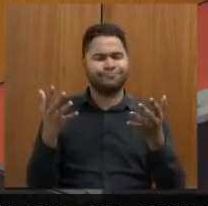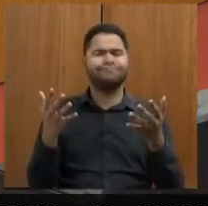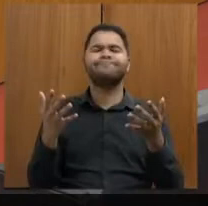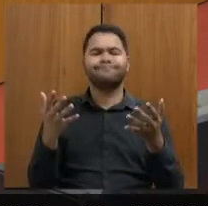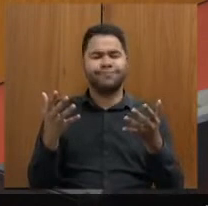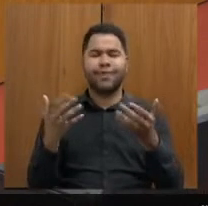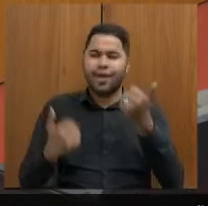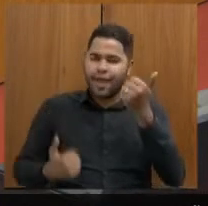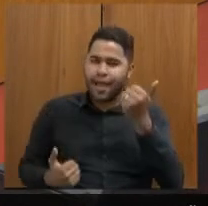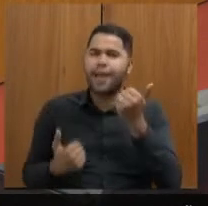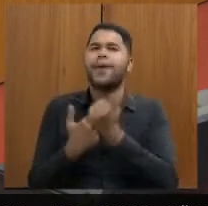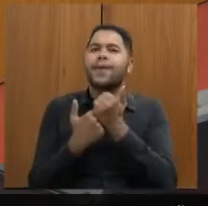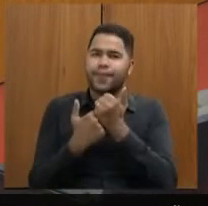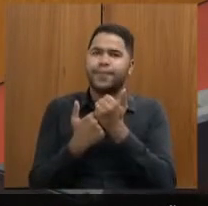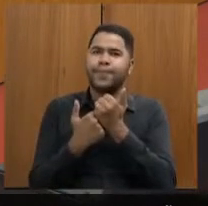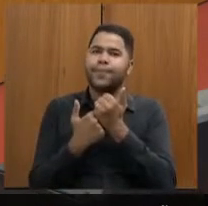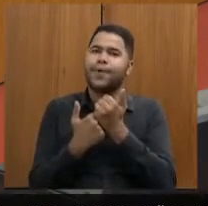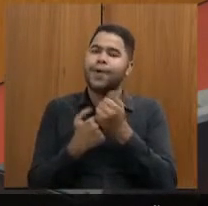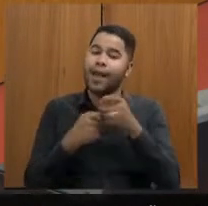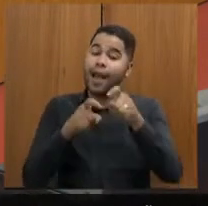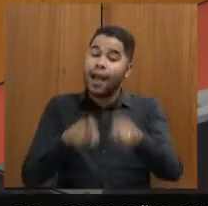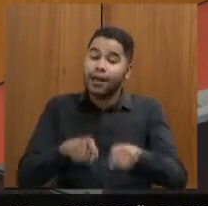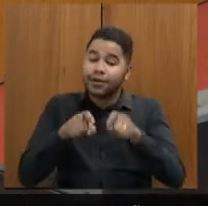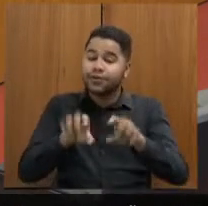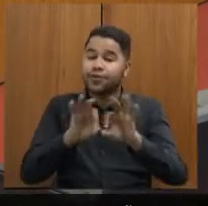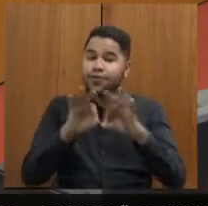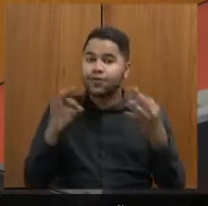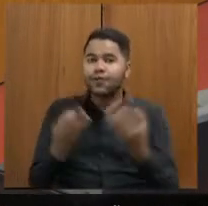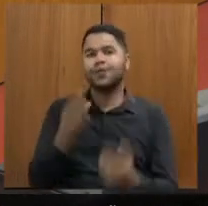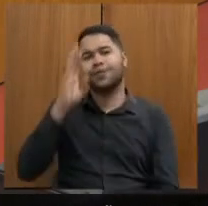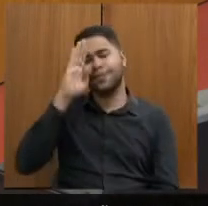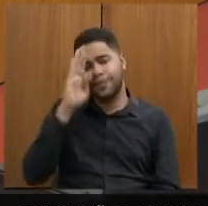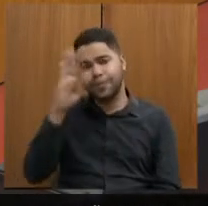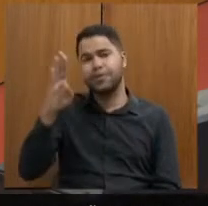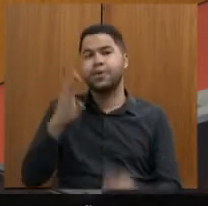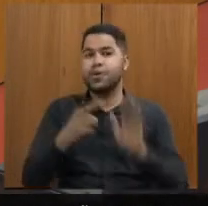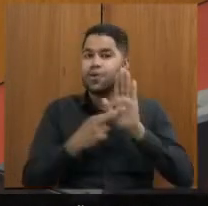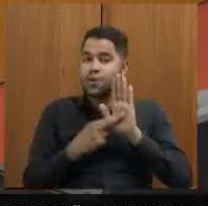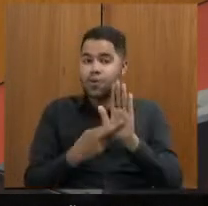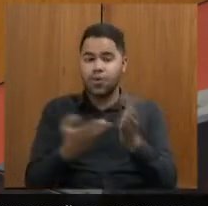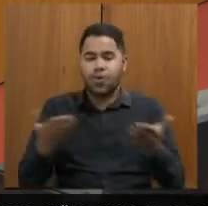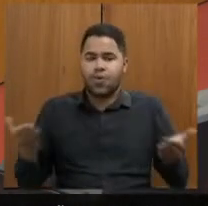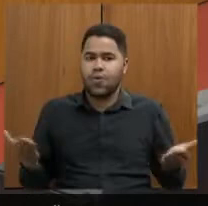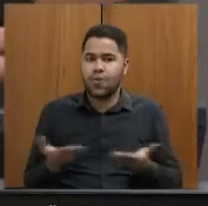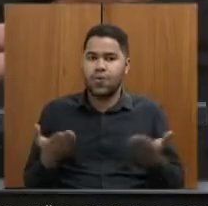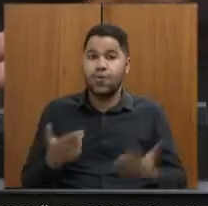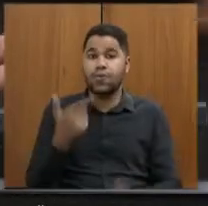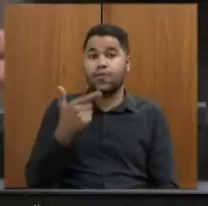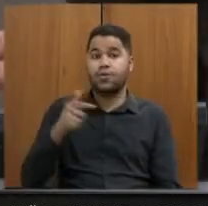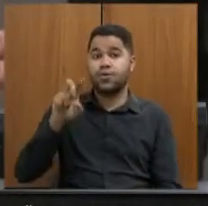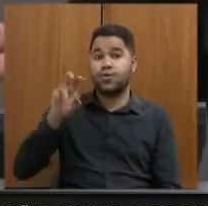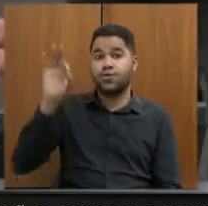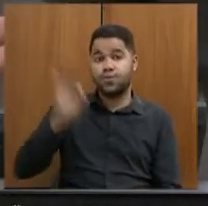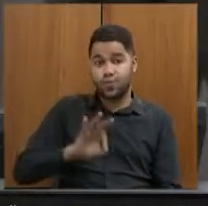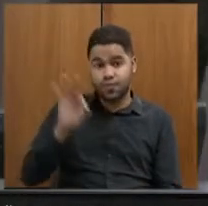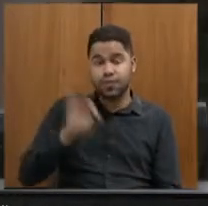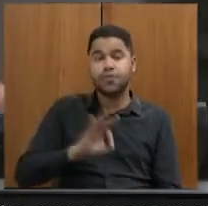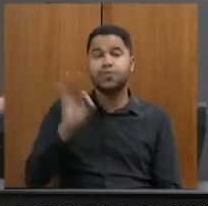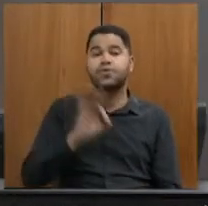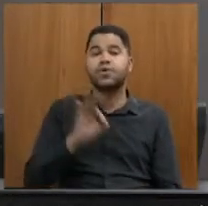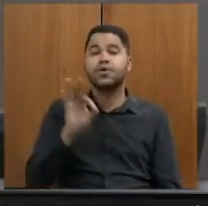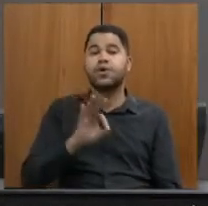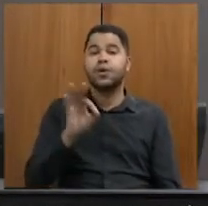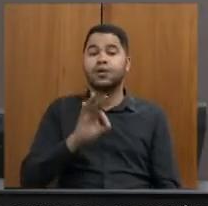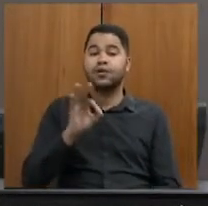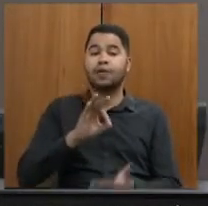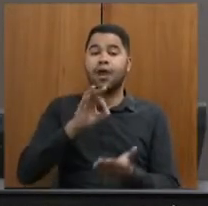dúvida É apoiar a agricultura familiar principalmente que representa hoje 25 porcento da